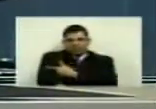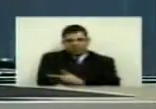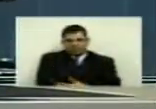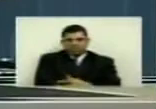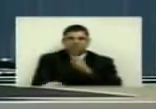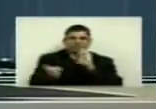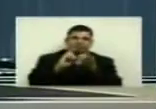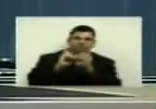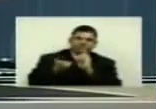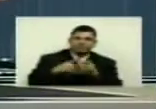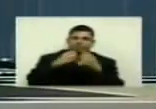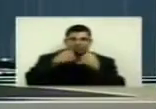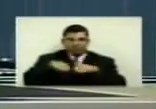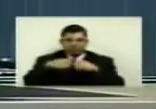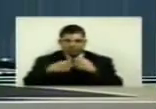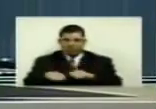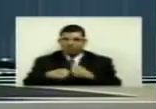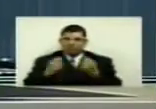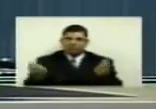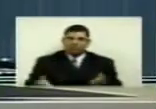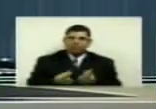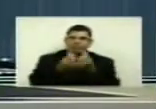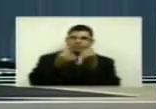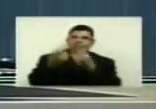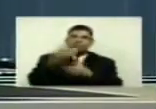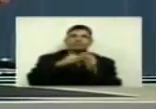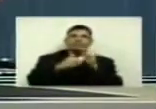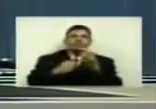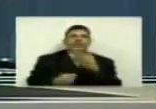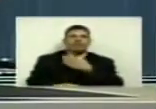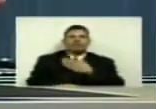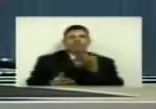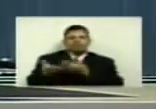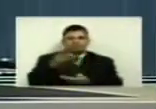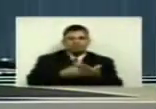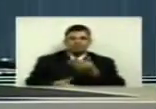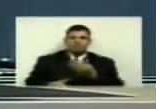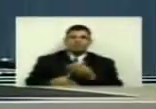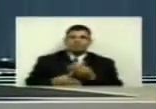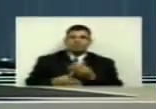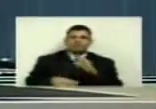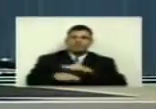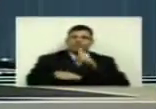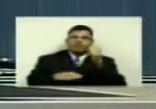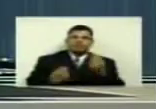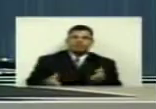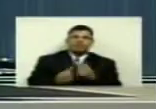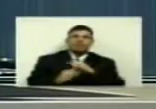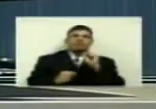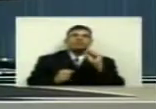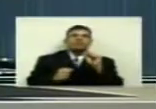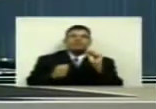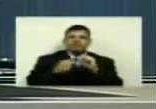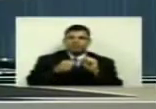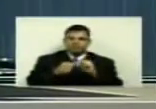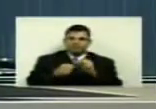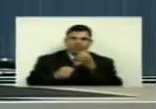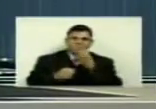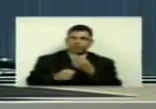um debate da necessidade de economizar no que é meio para ter mais recursos no que é